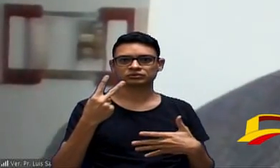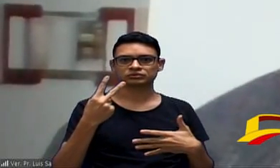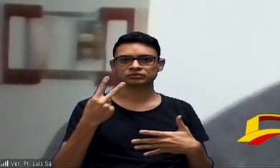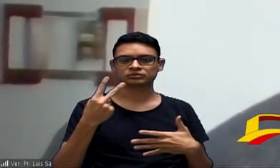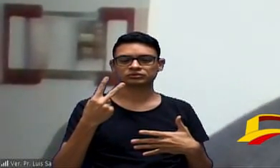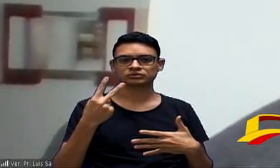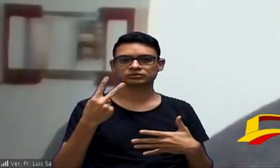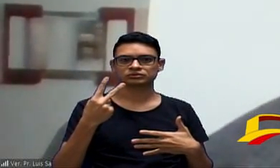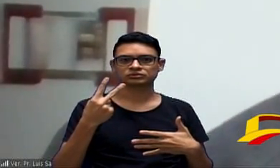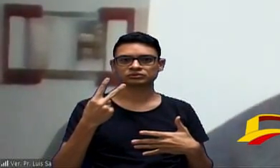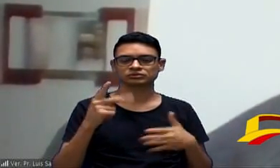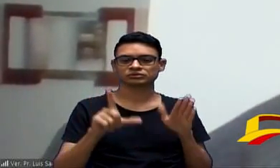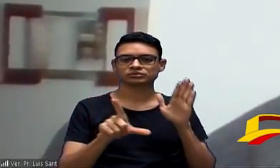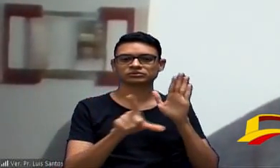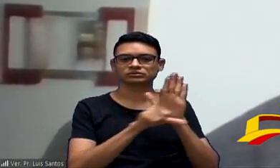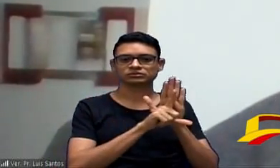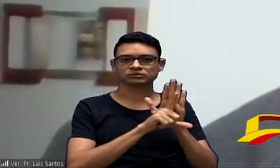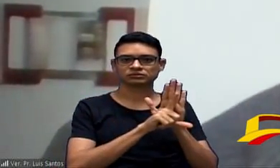do aspecto legal.